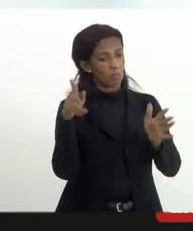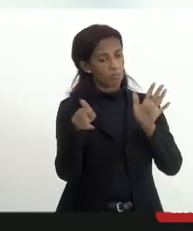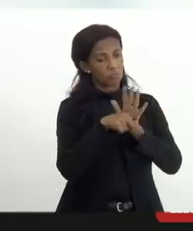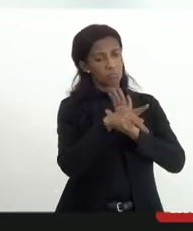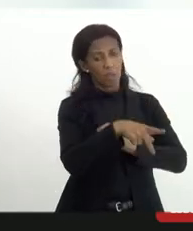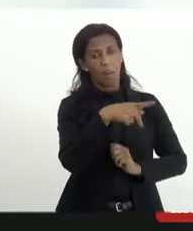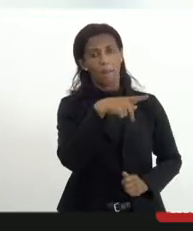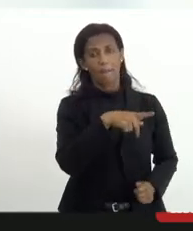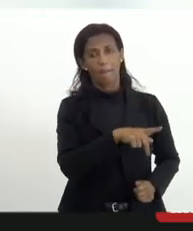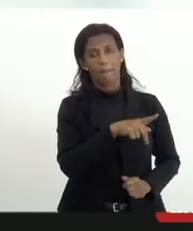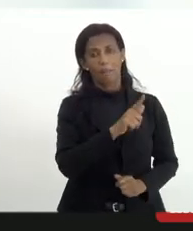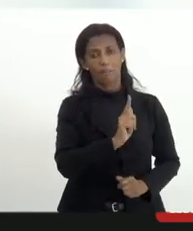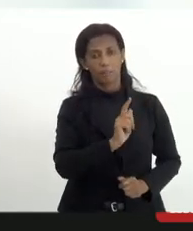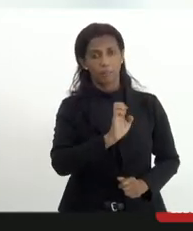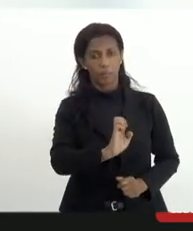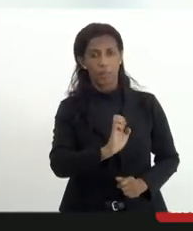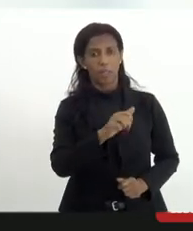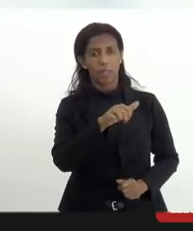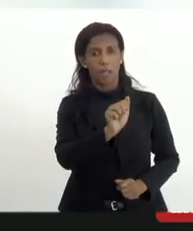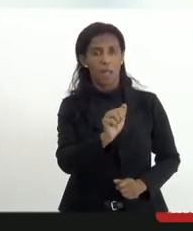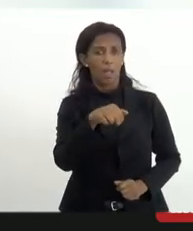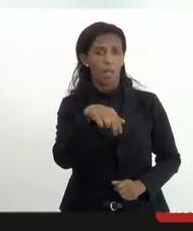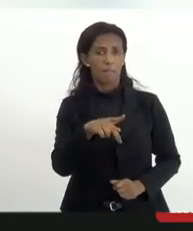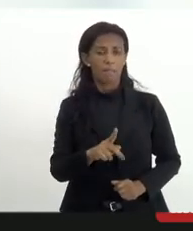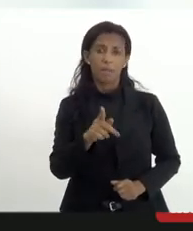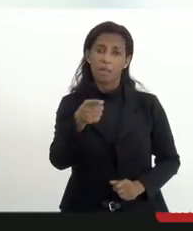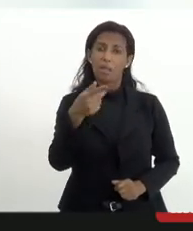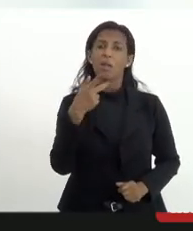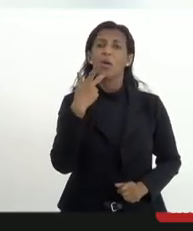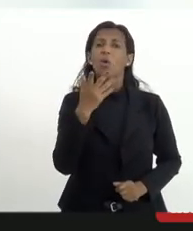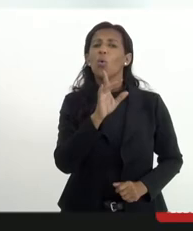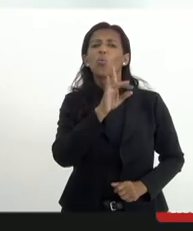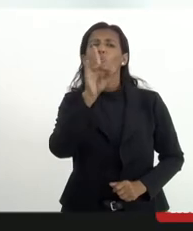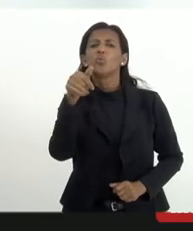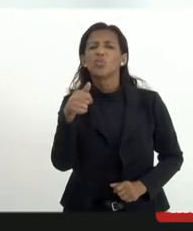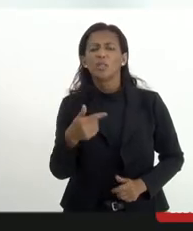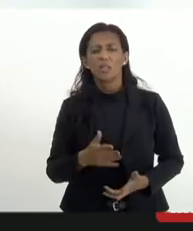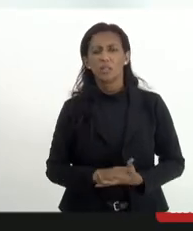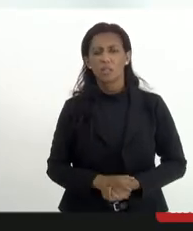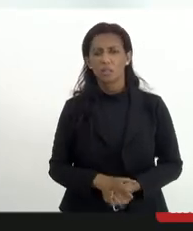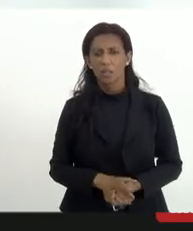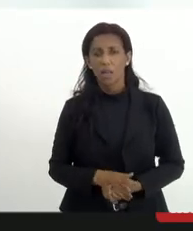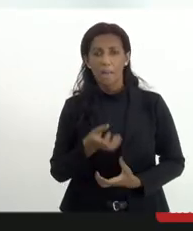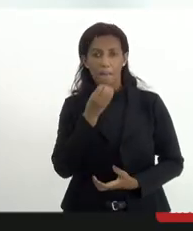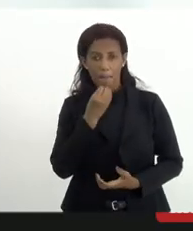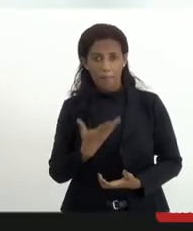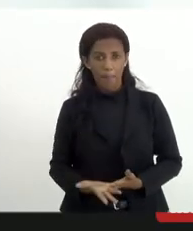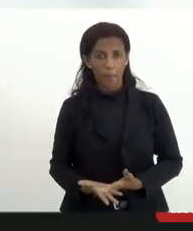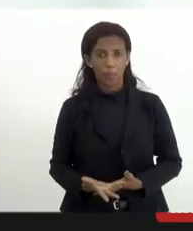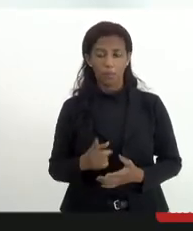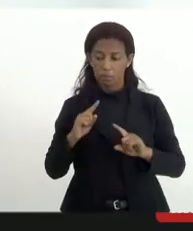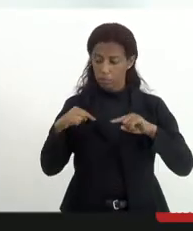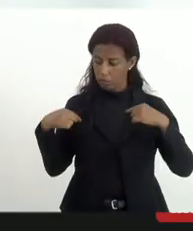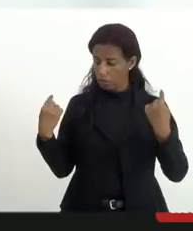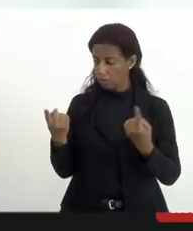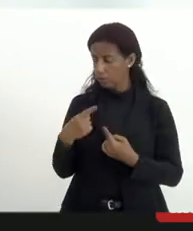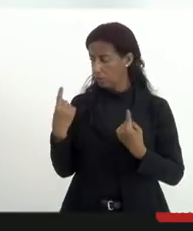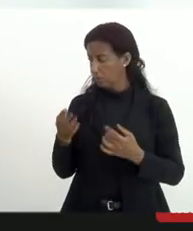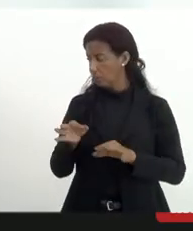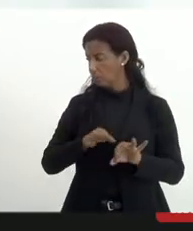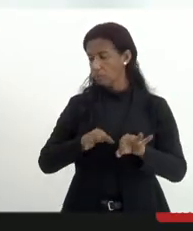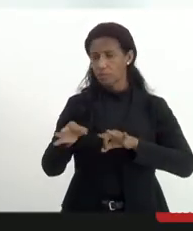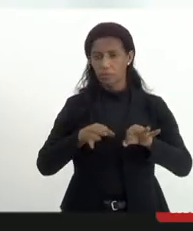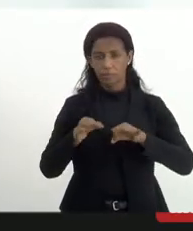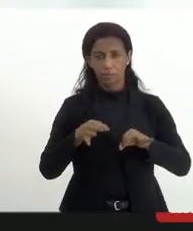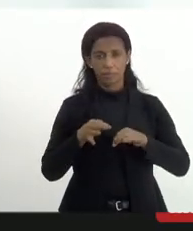e da ANP. Queria que o senhor me sugerisse que data seja boa para que todos estejam preparados para